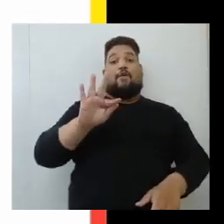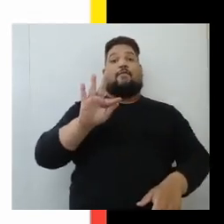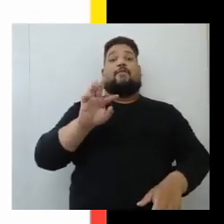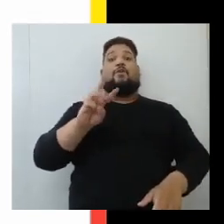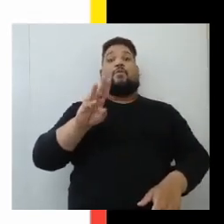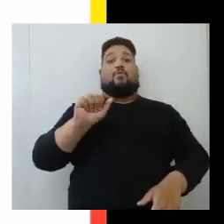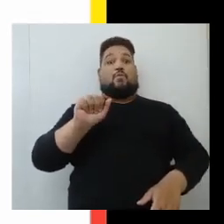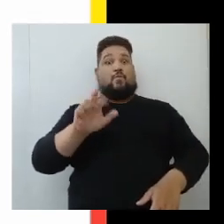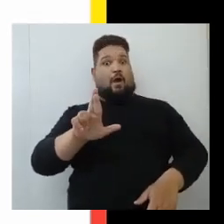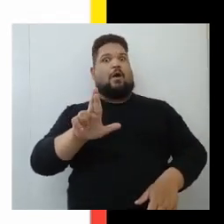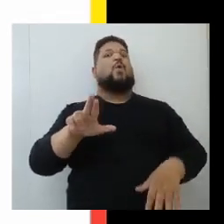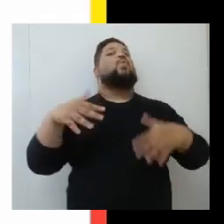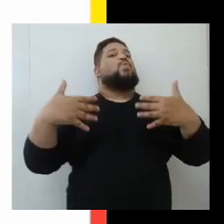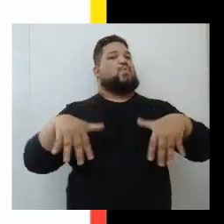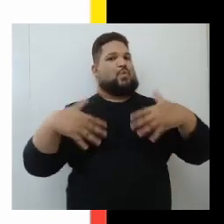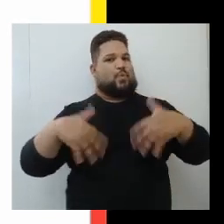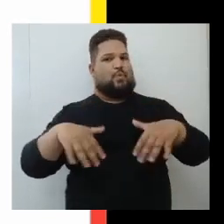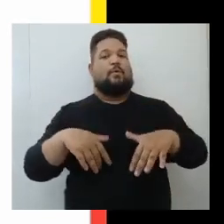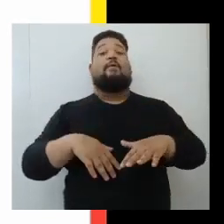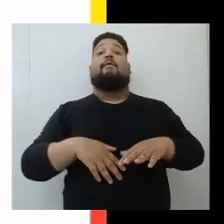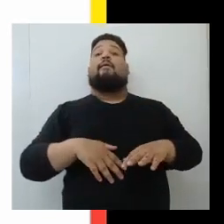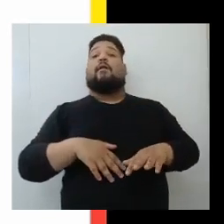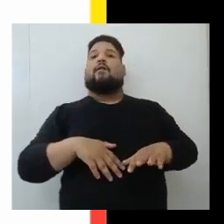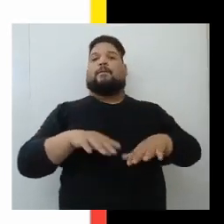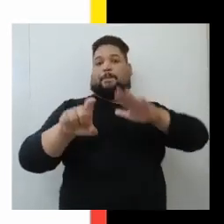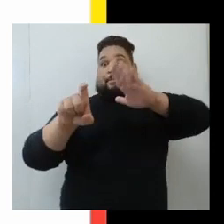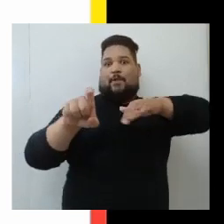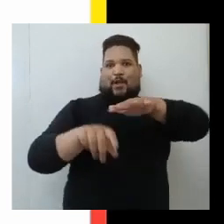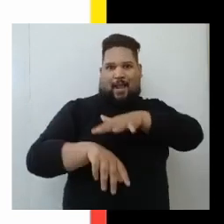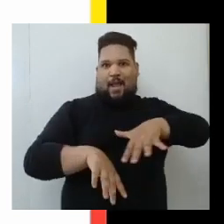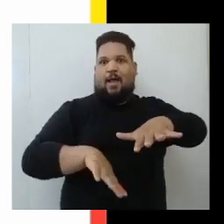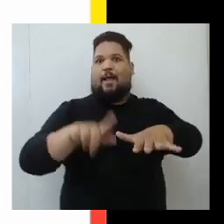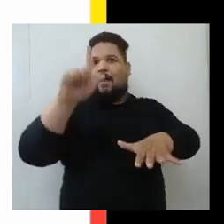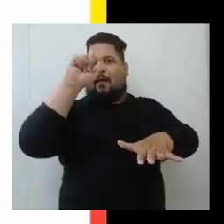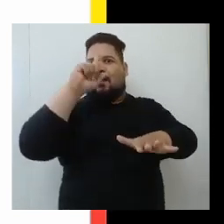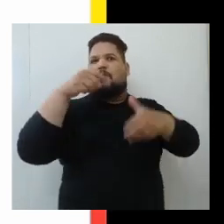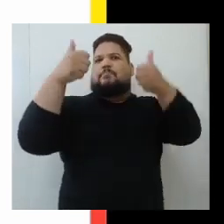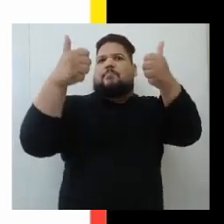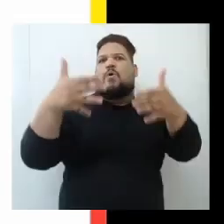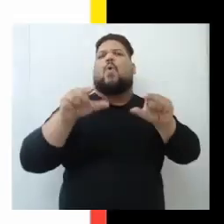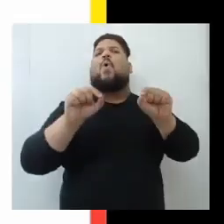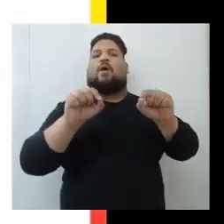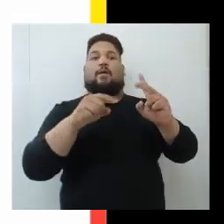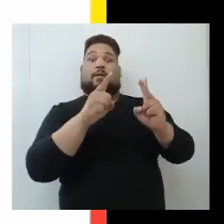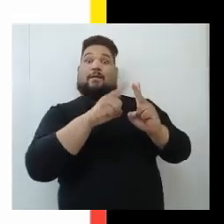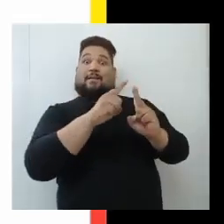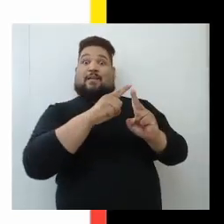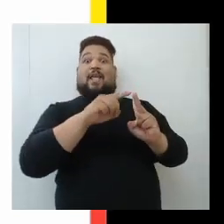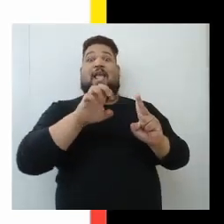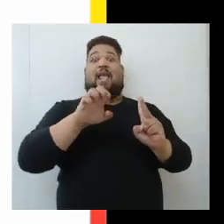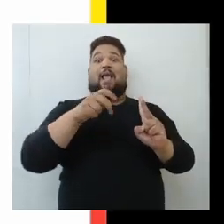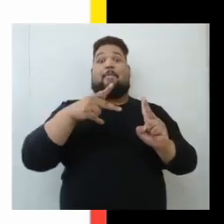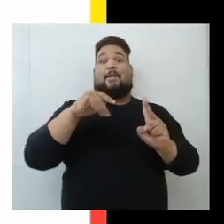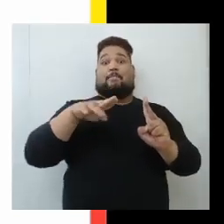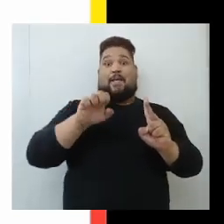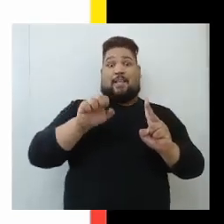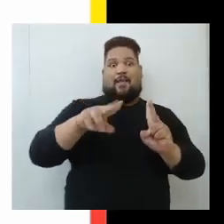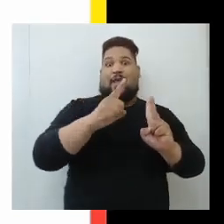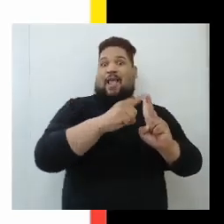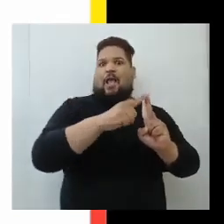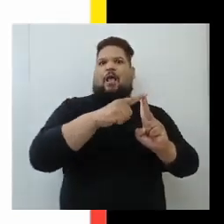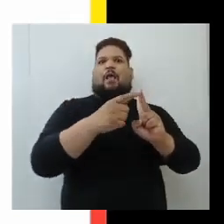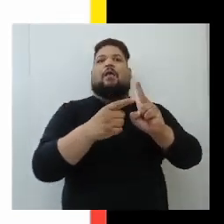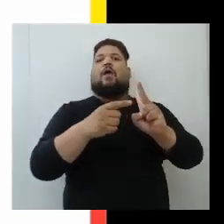Então, segundo essa crença, segundo a mitologia grega, Epimeteu teria criado os homens